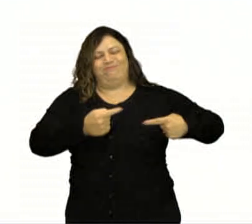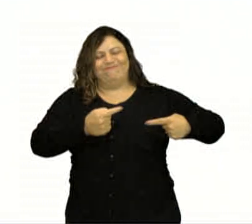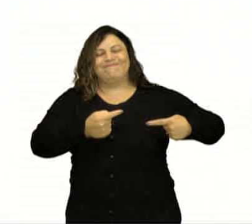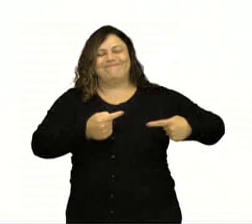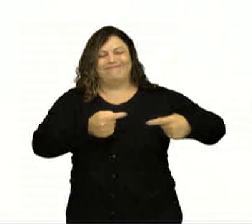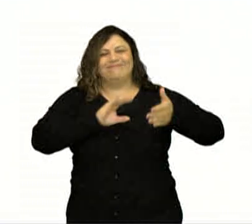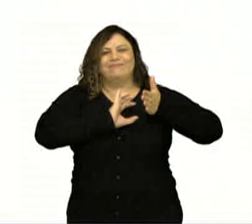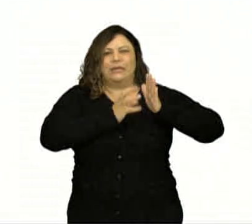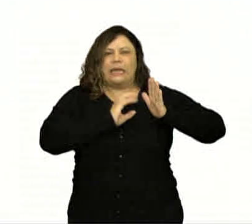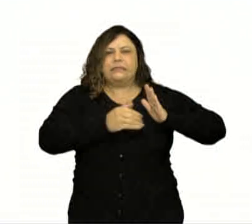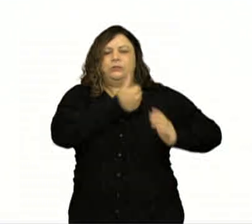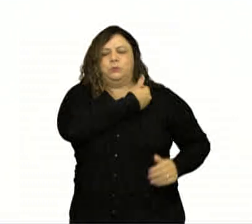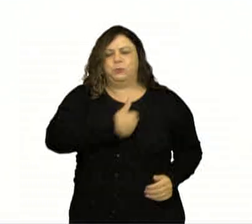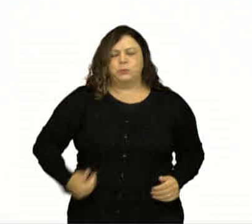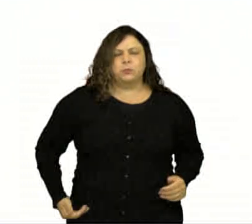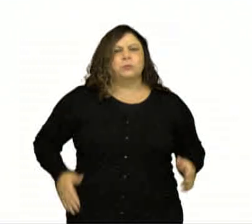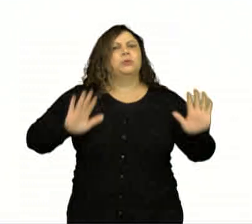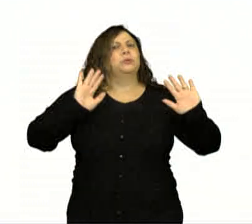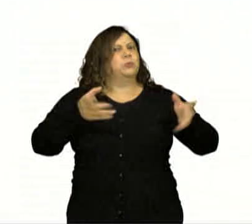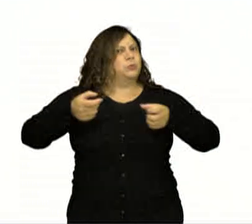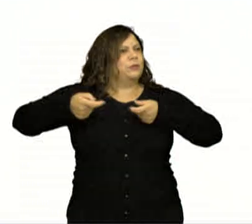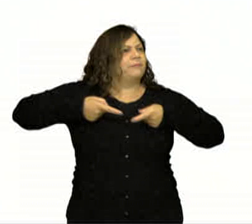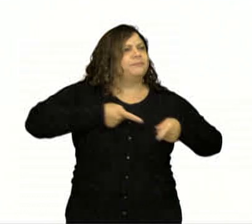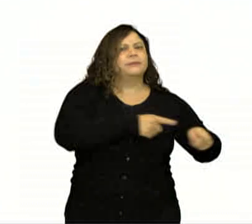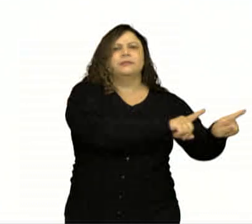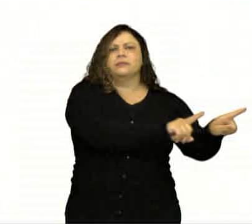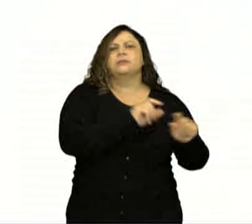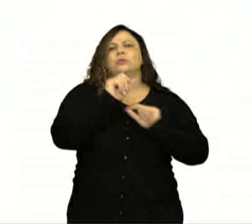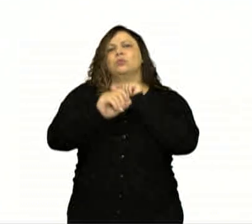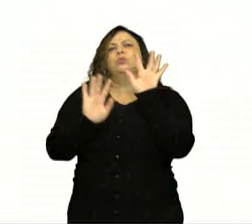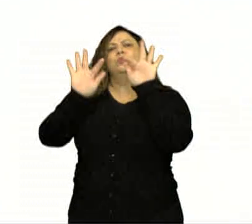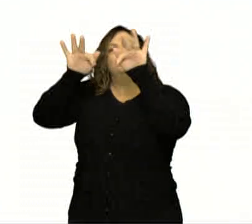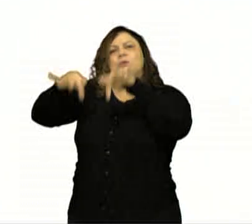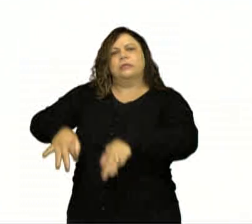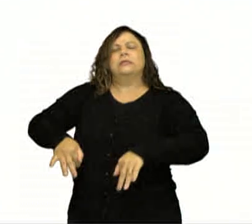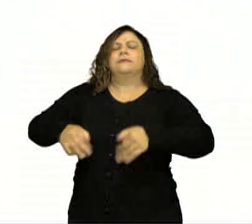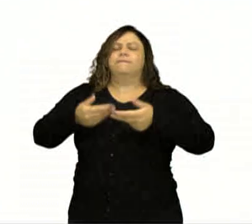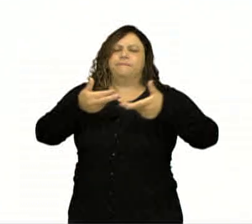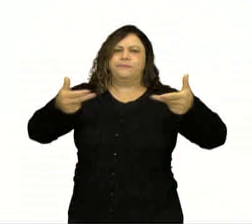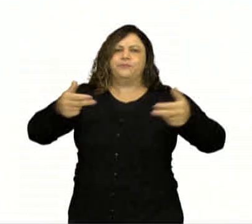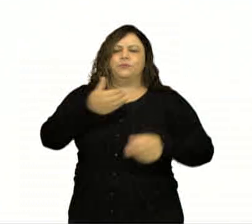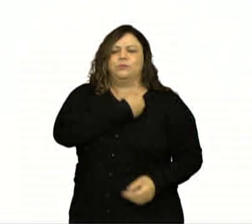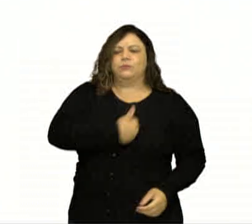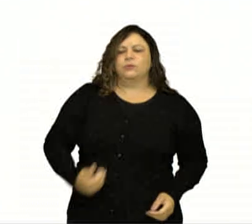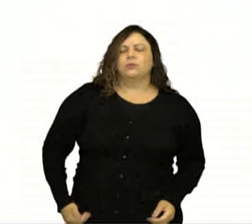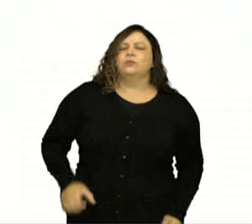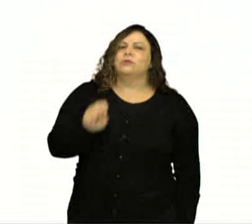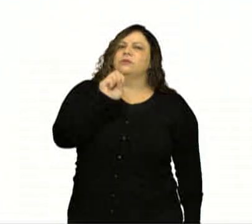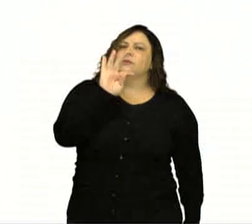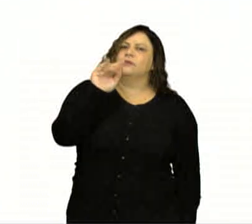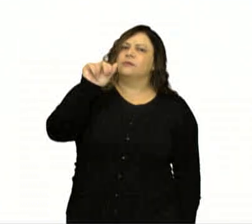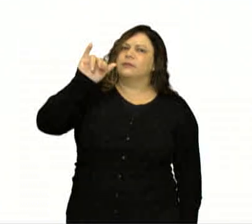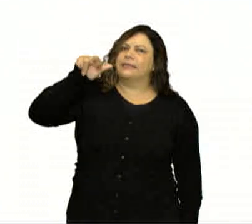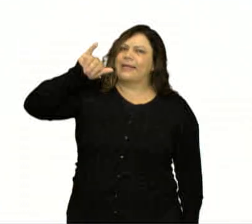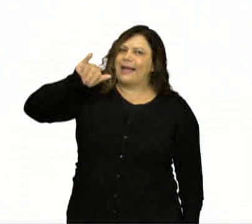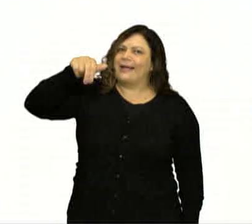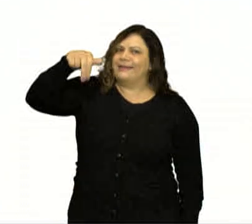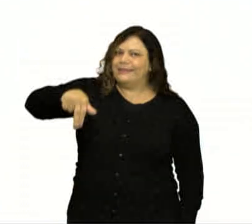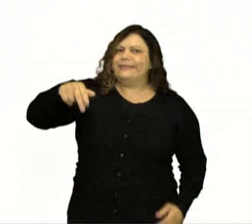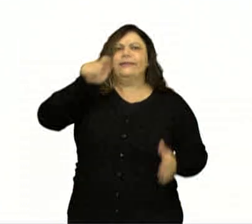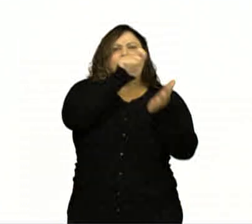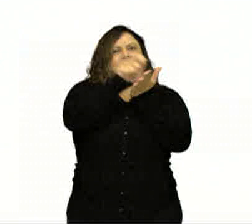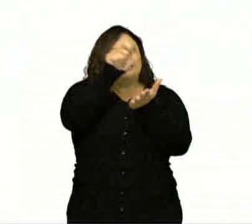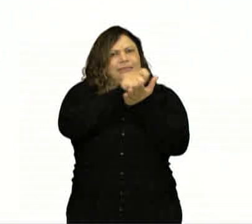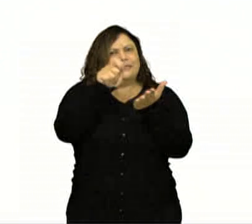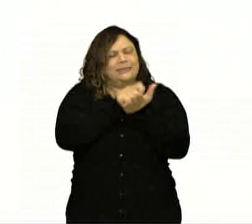para perseguição. O que o texto permite concluir sobre o governo do Stalin? Do seu jeito, vai escrevendo aí.